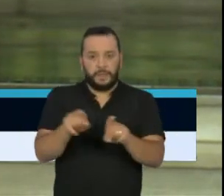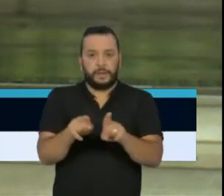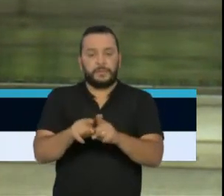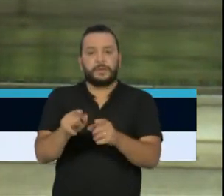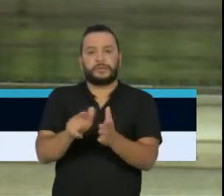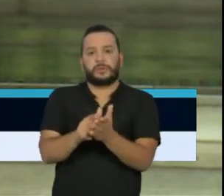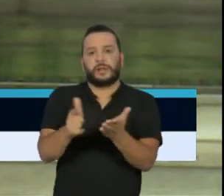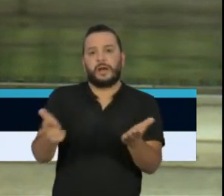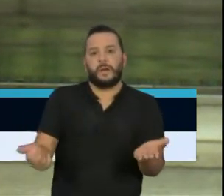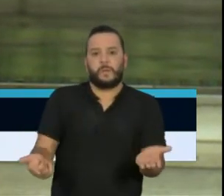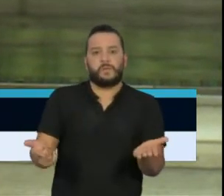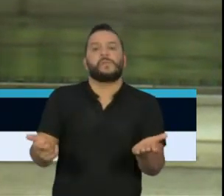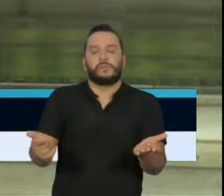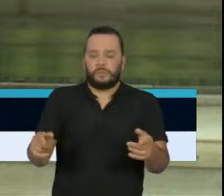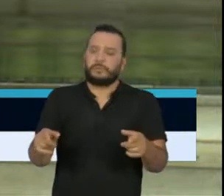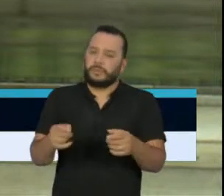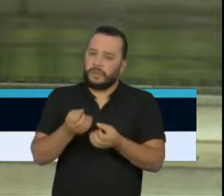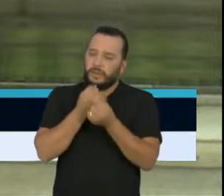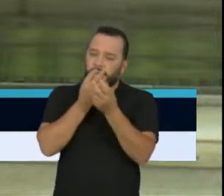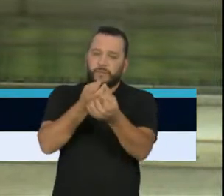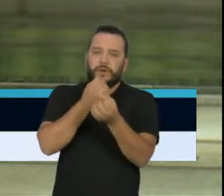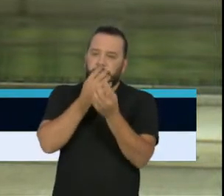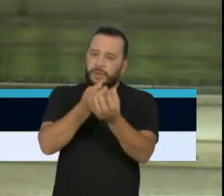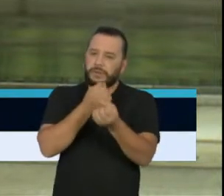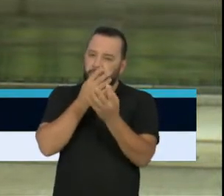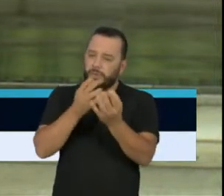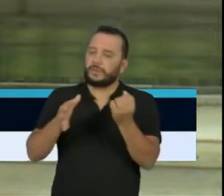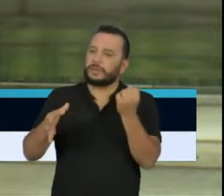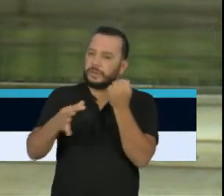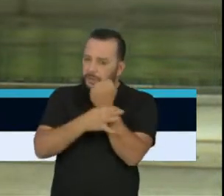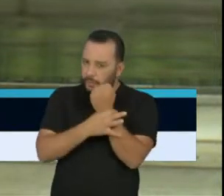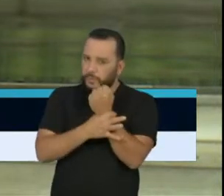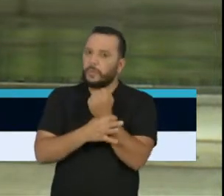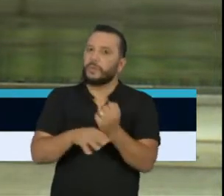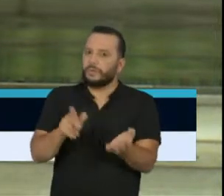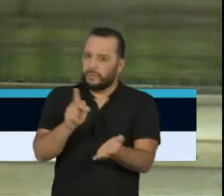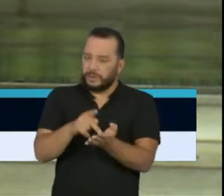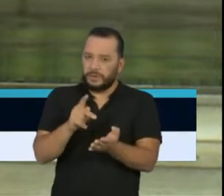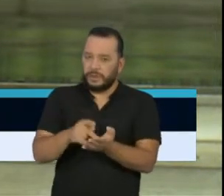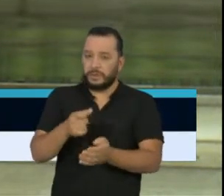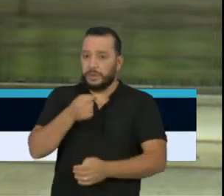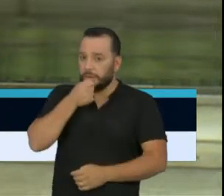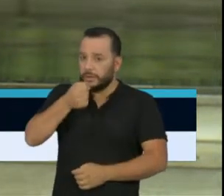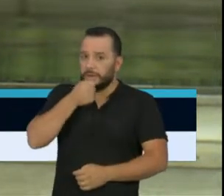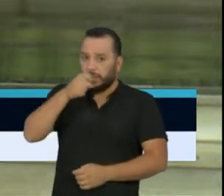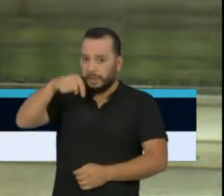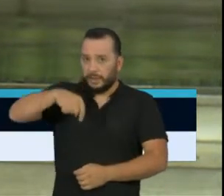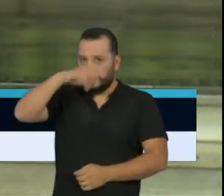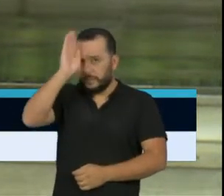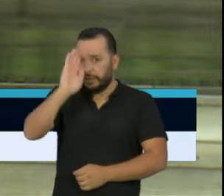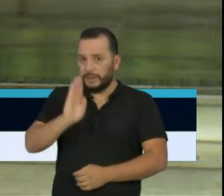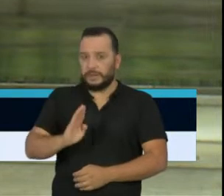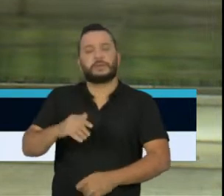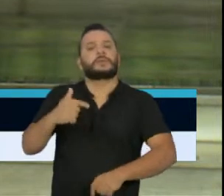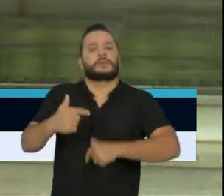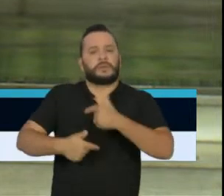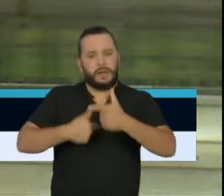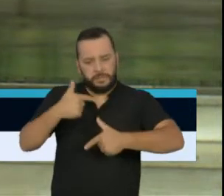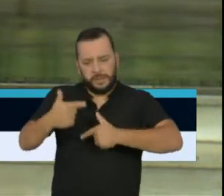de jornais e revistas. As informações são seguras. O jornalismo brasileiro está dando a sua